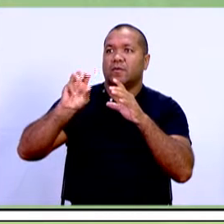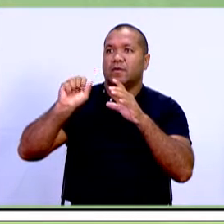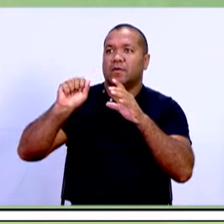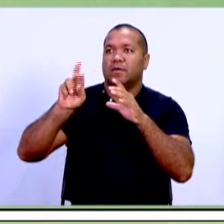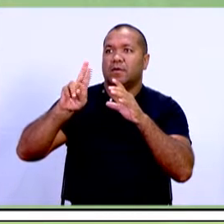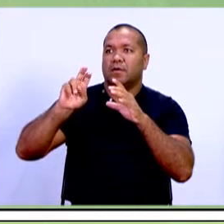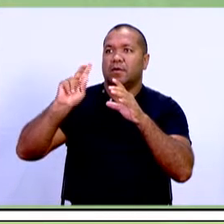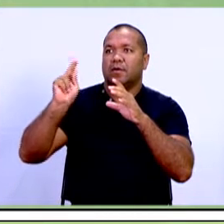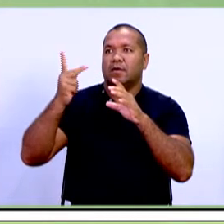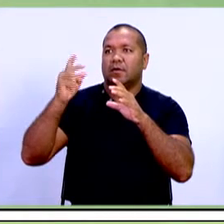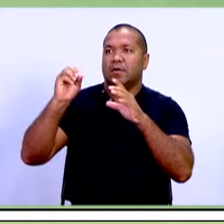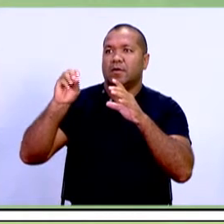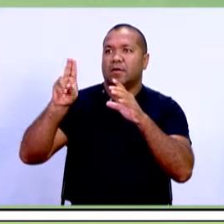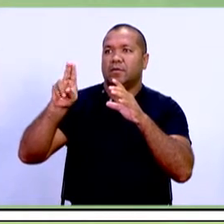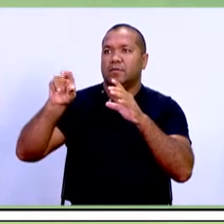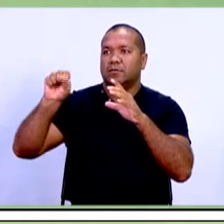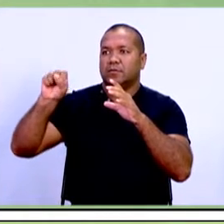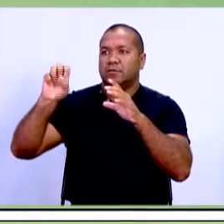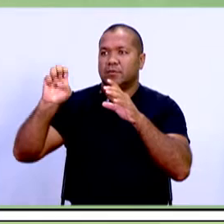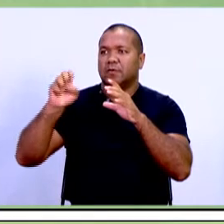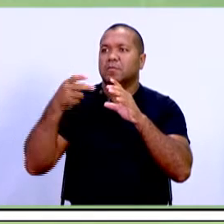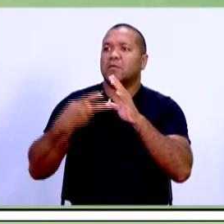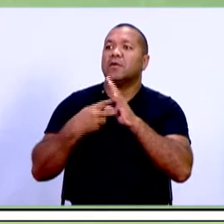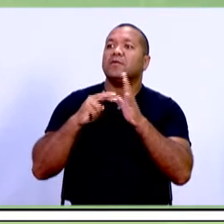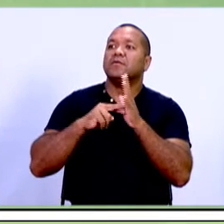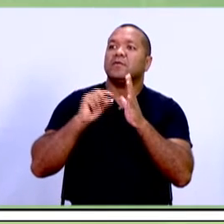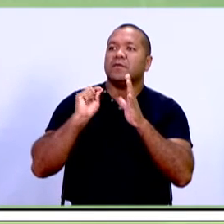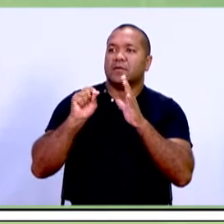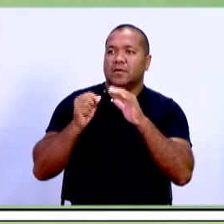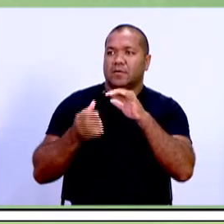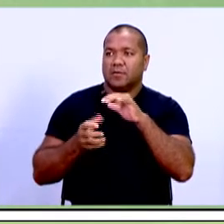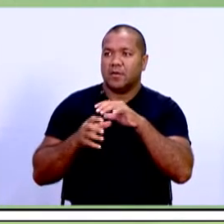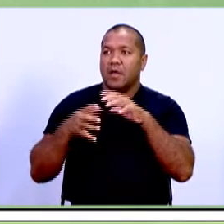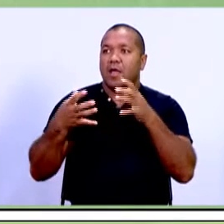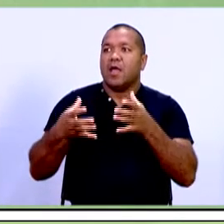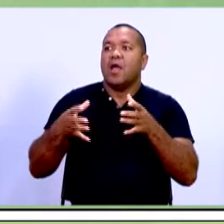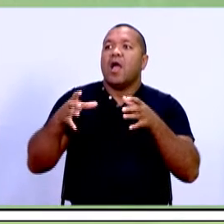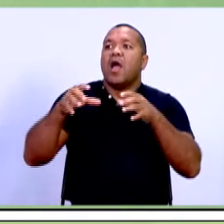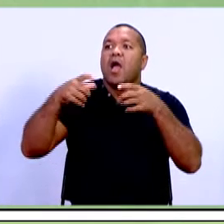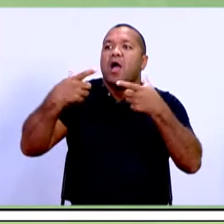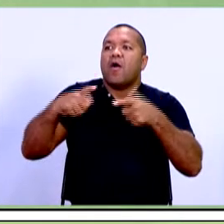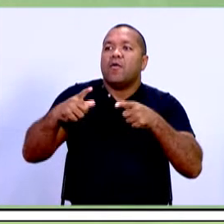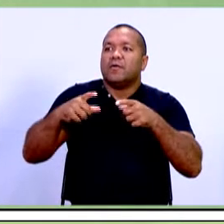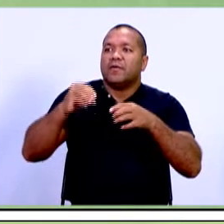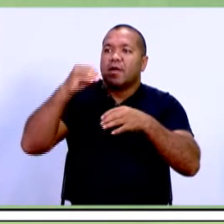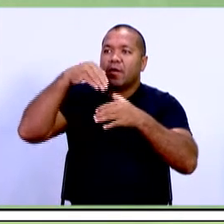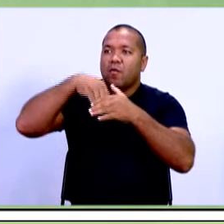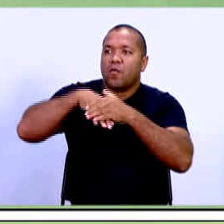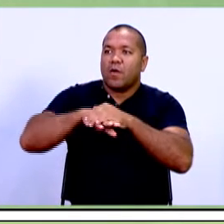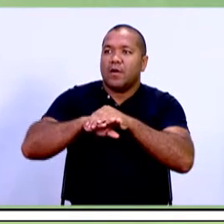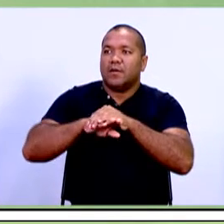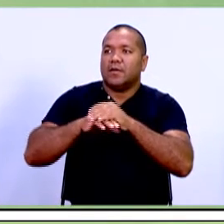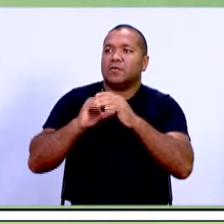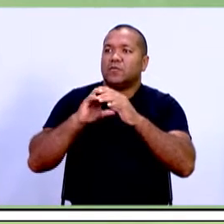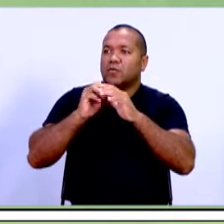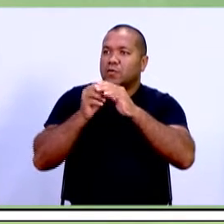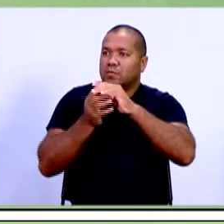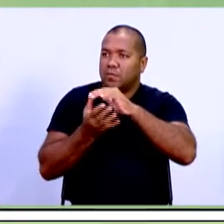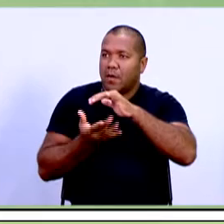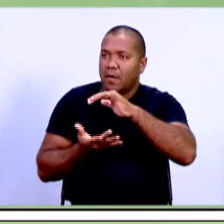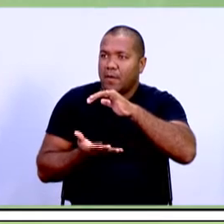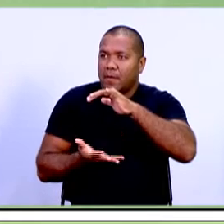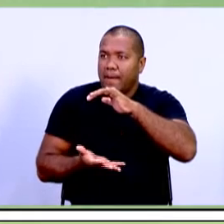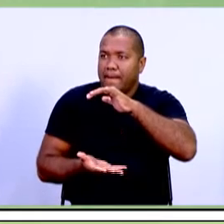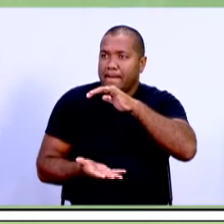esse Data Warehouse? Esse Data Warehouse é um armazém de dados. Então, os dados de diferentes sistemas